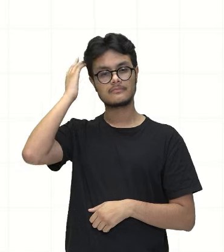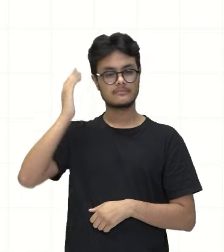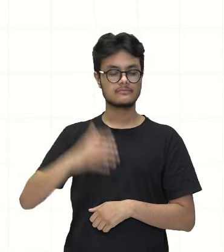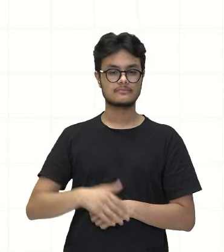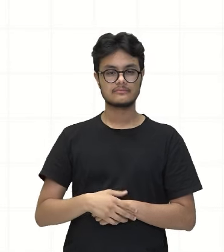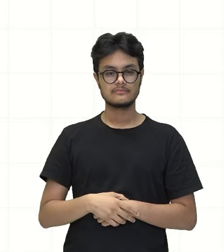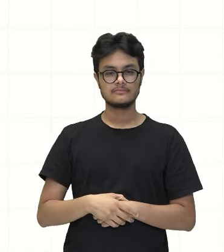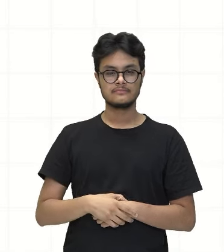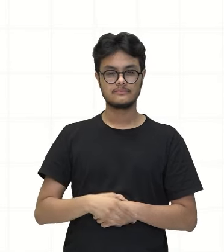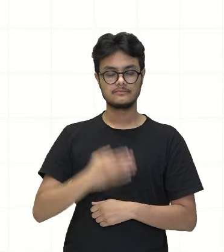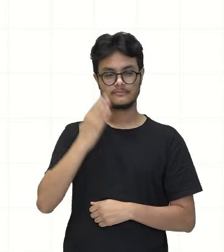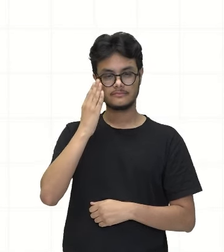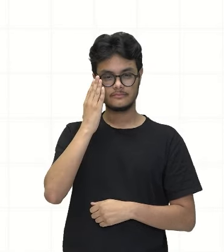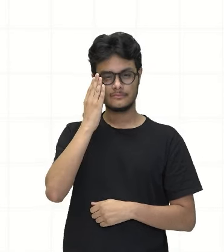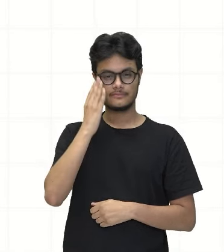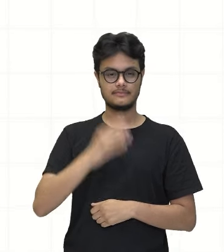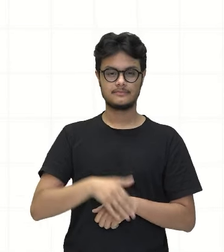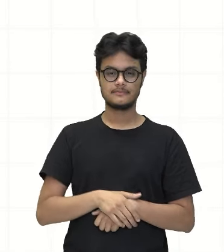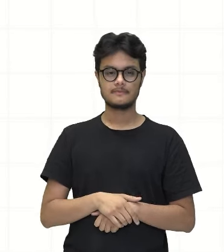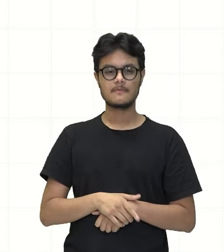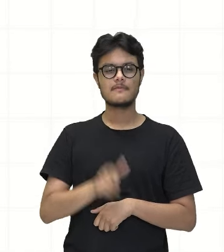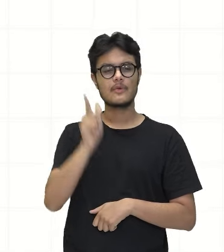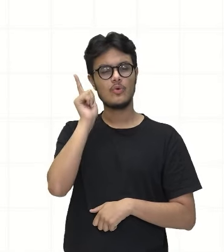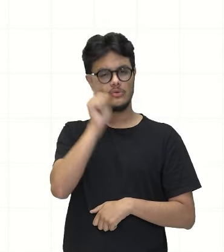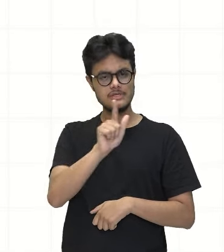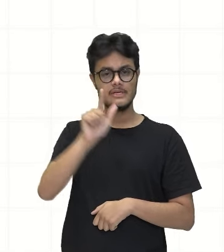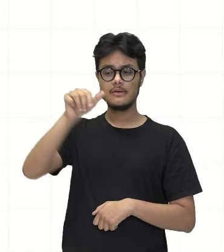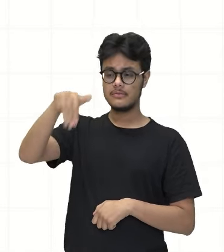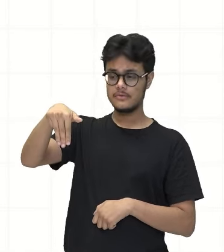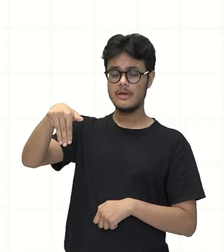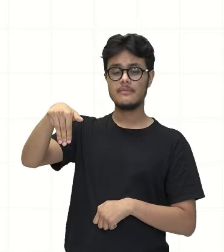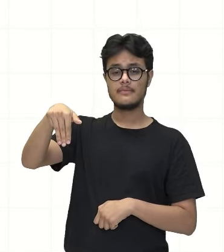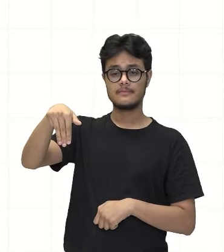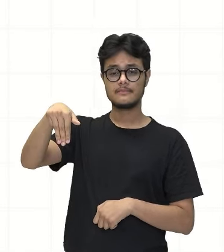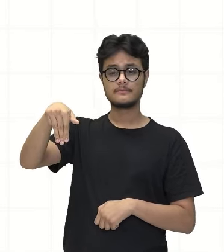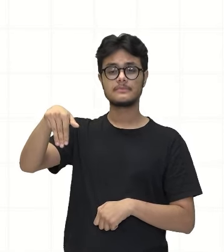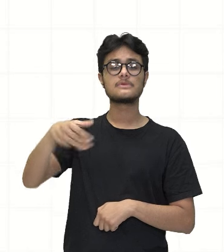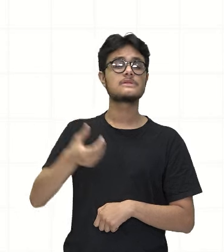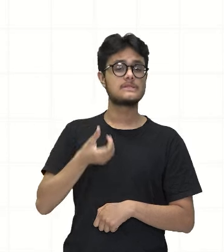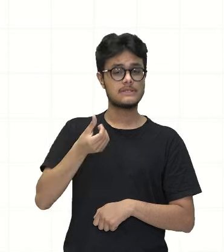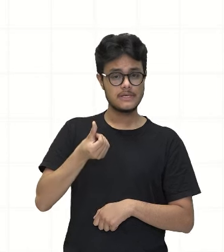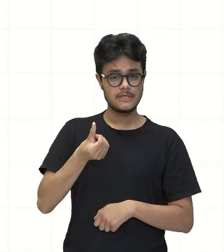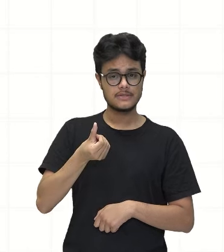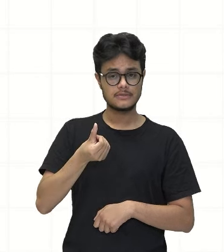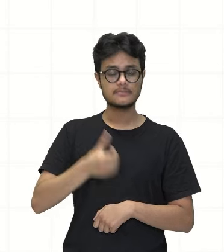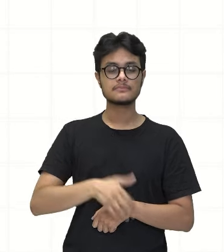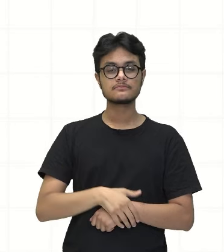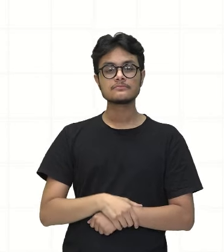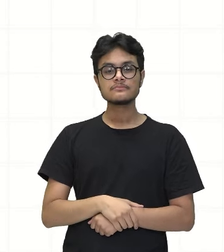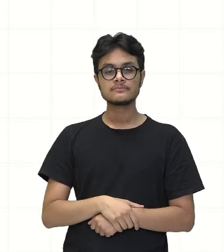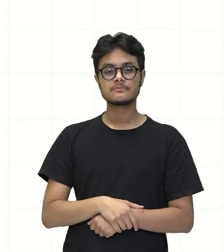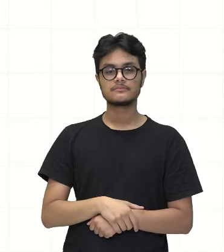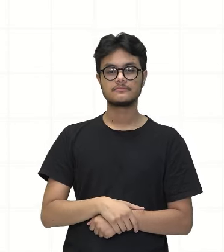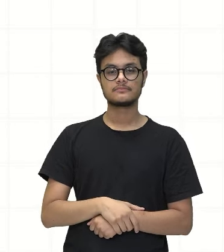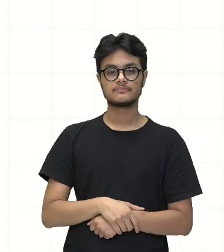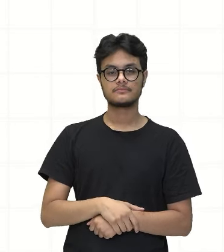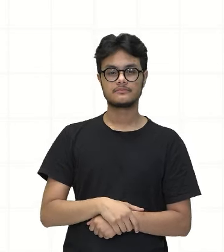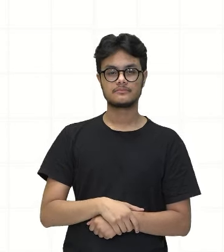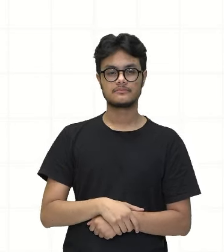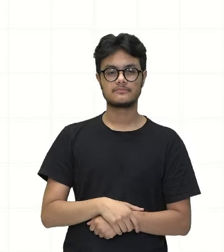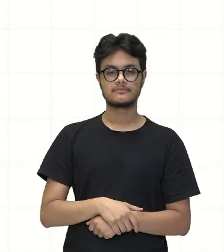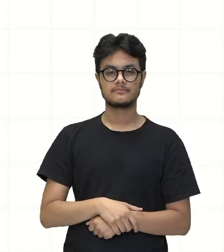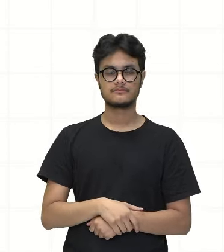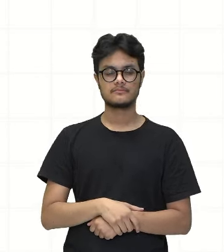Então, agora eu já tenho aqui essa medida, ó. Essa medida vai ser 6. Então, eu consigo utilizar